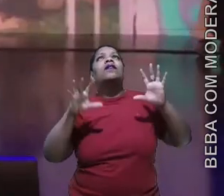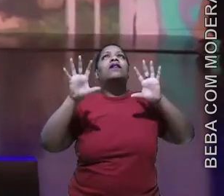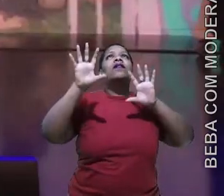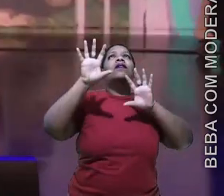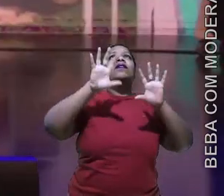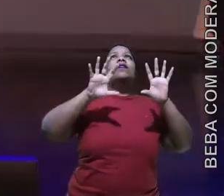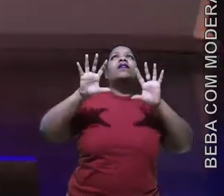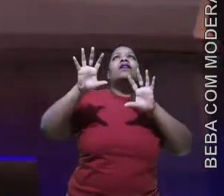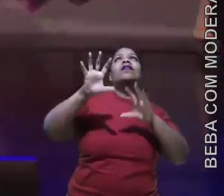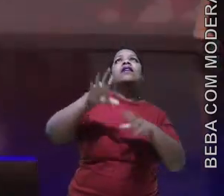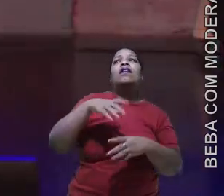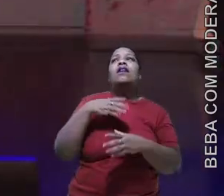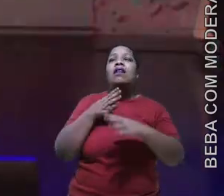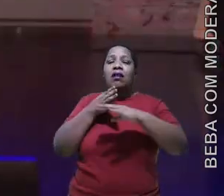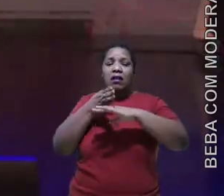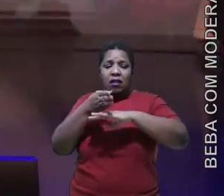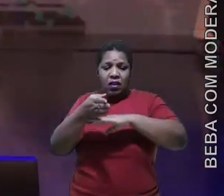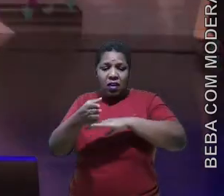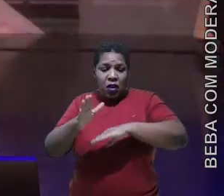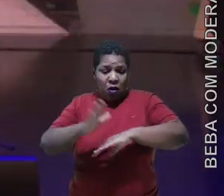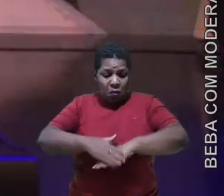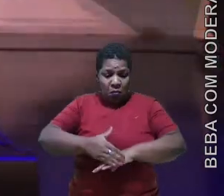sobre isso